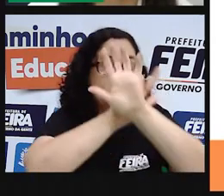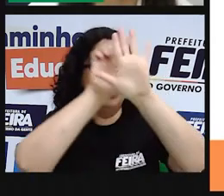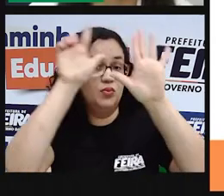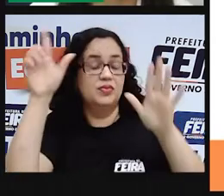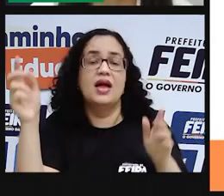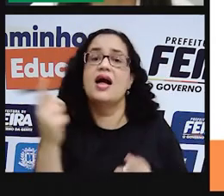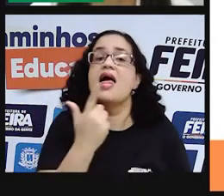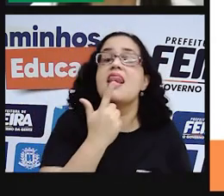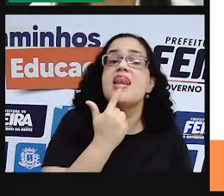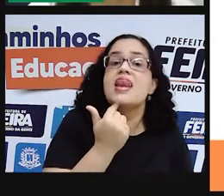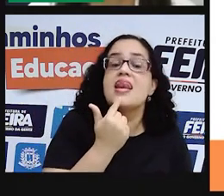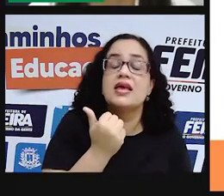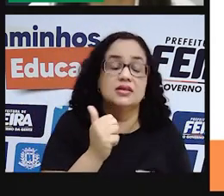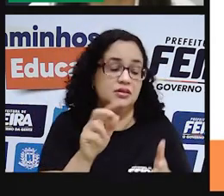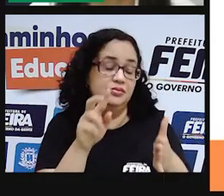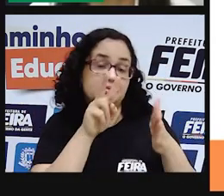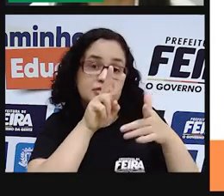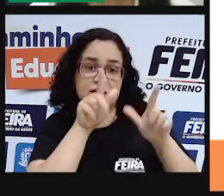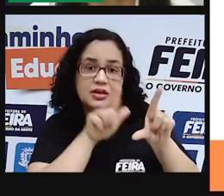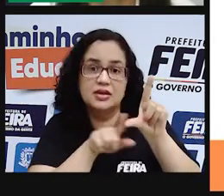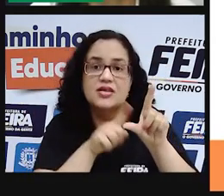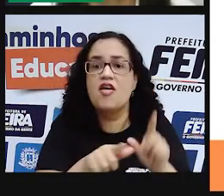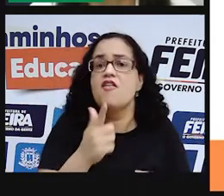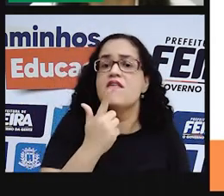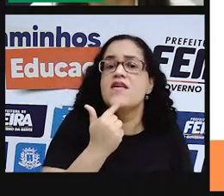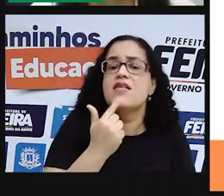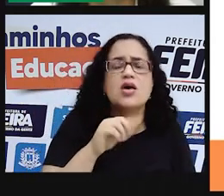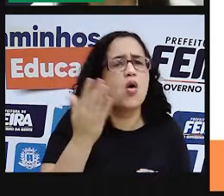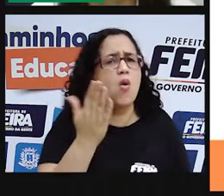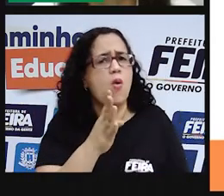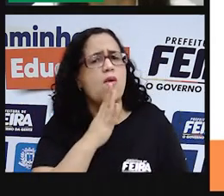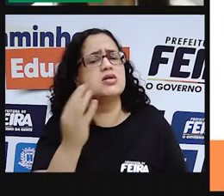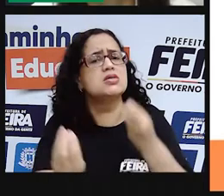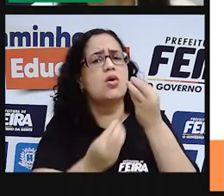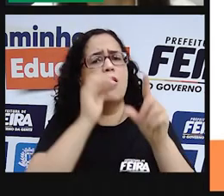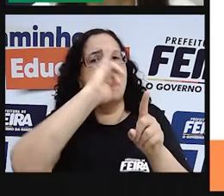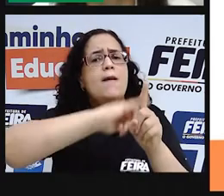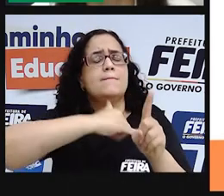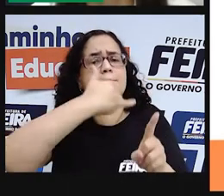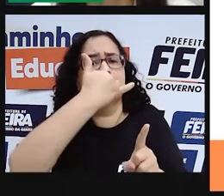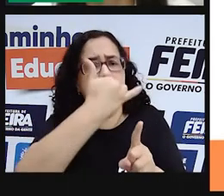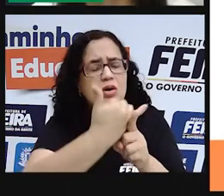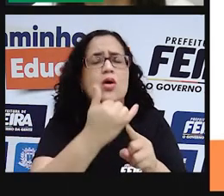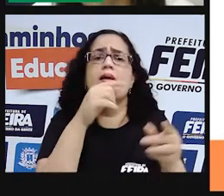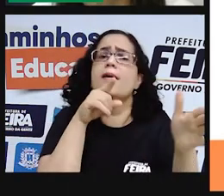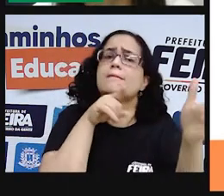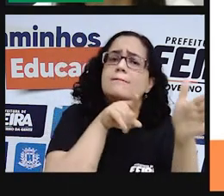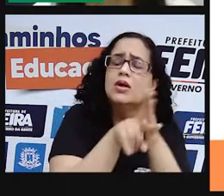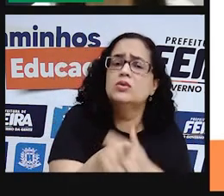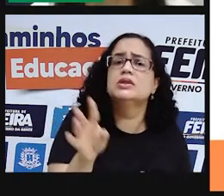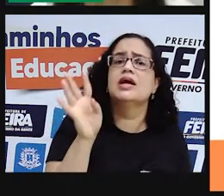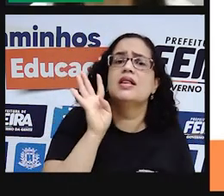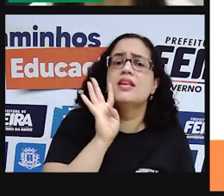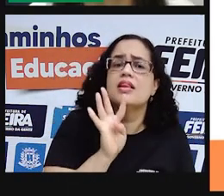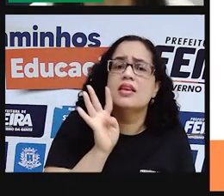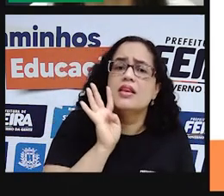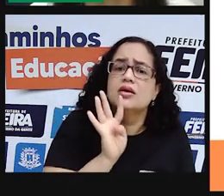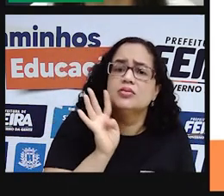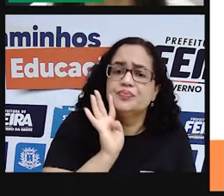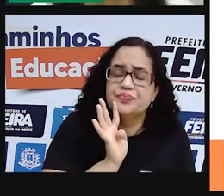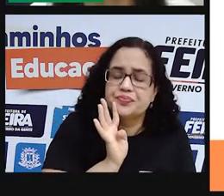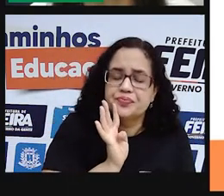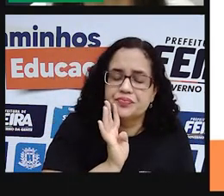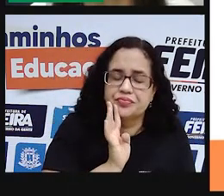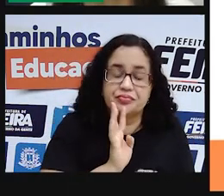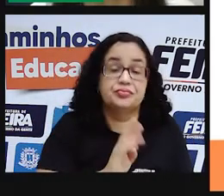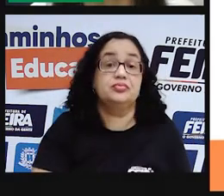letras vermelhas. Conhece as formas de bullying? É uma pergunta bem interessante, né? É um